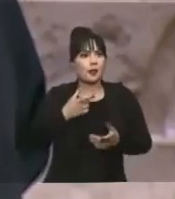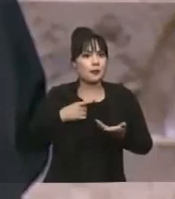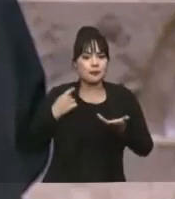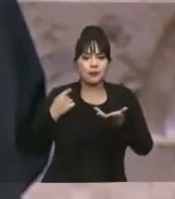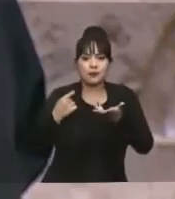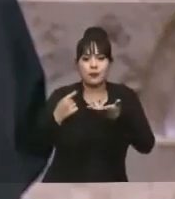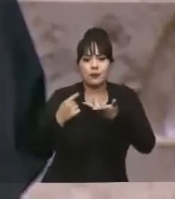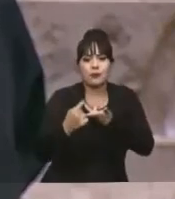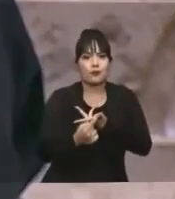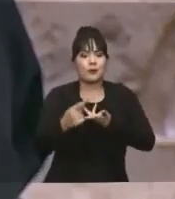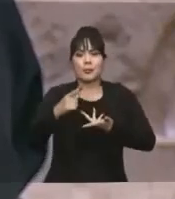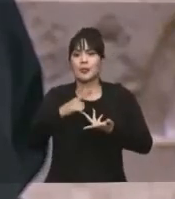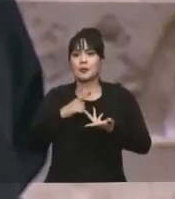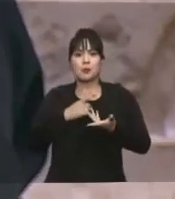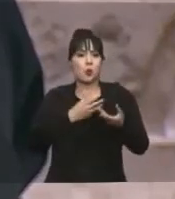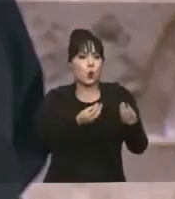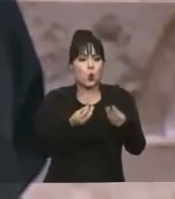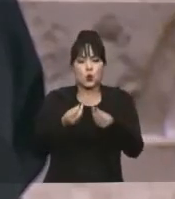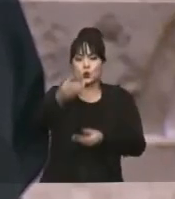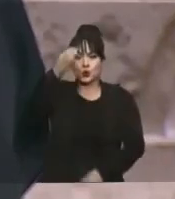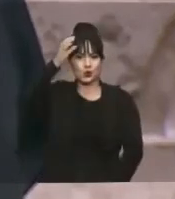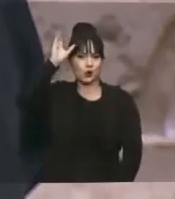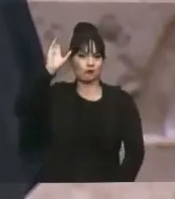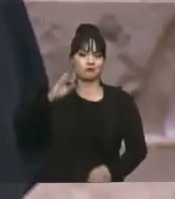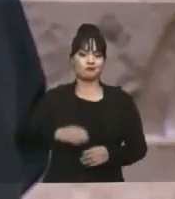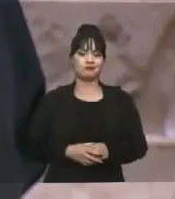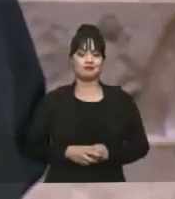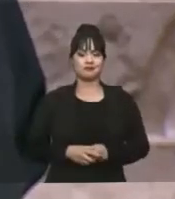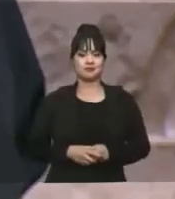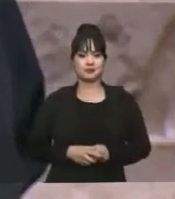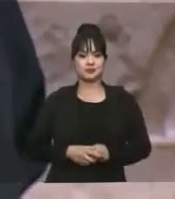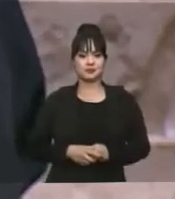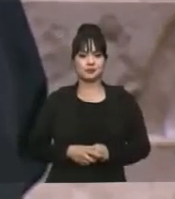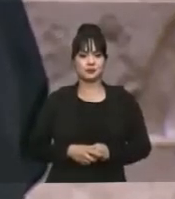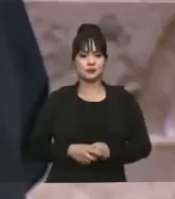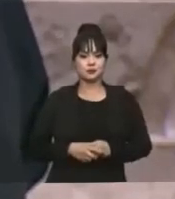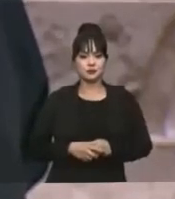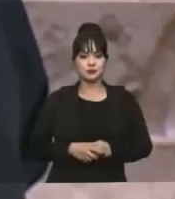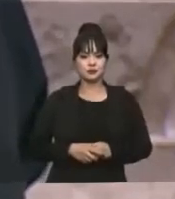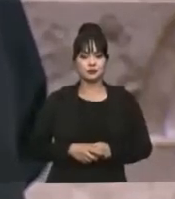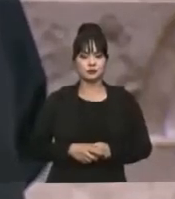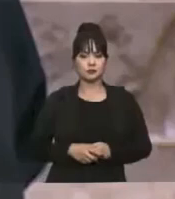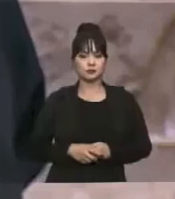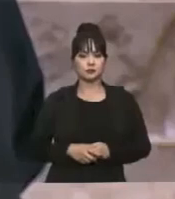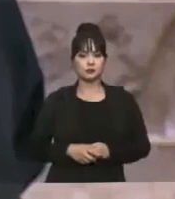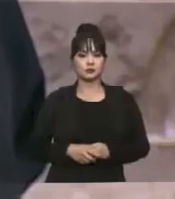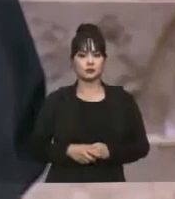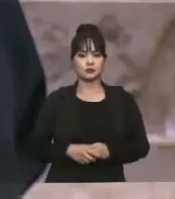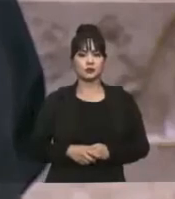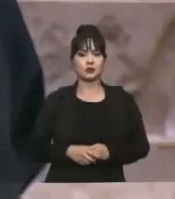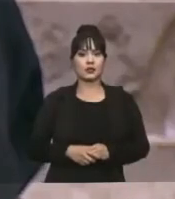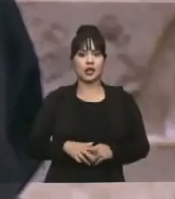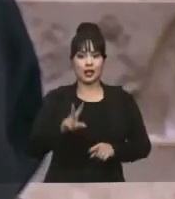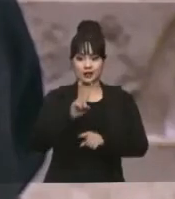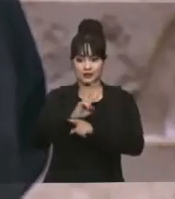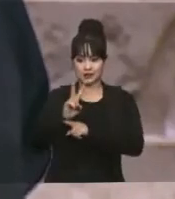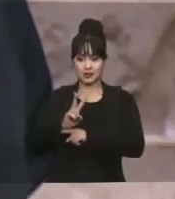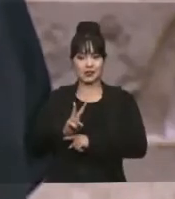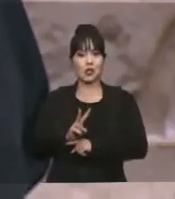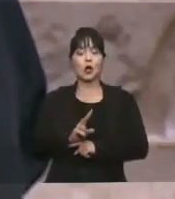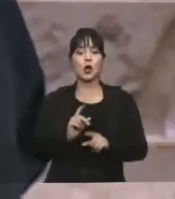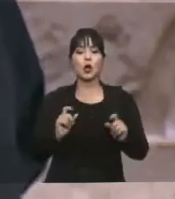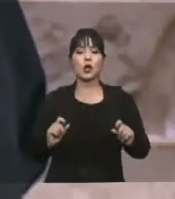seu pluralismo, pelo seu multiculturalismo. E a revisão